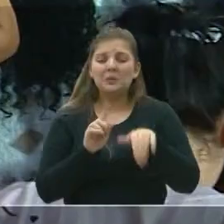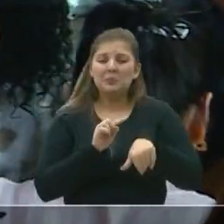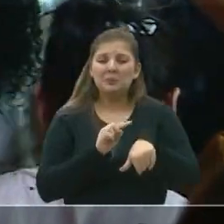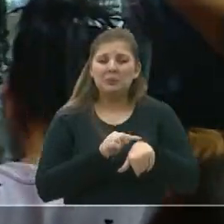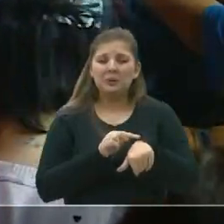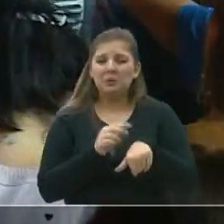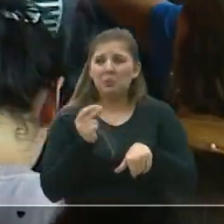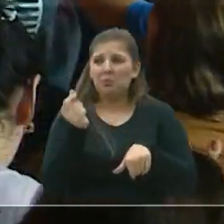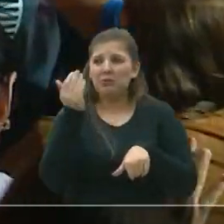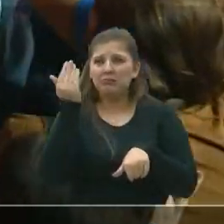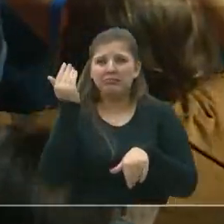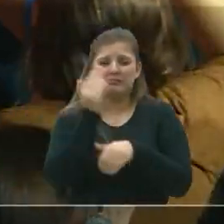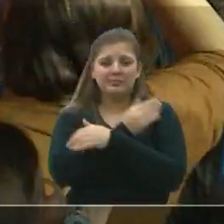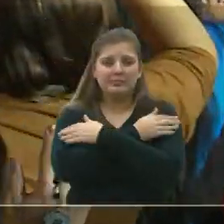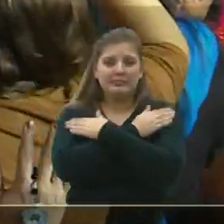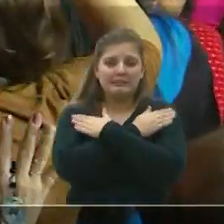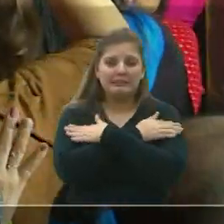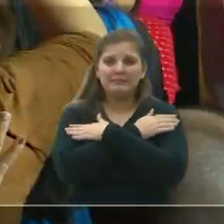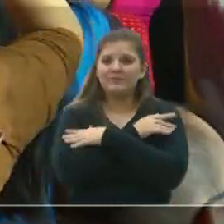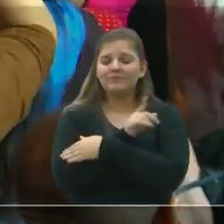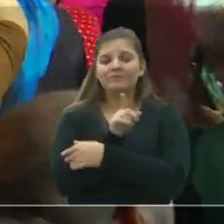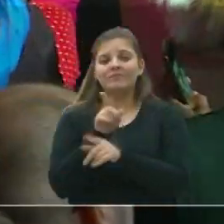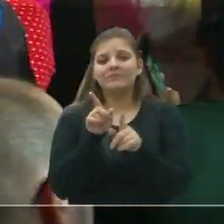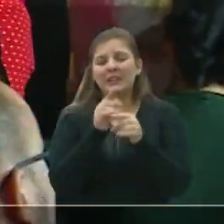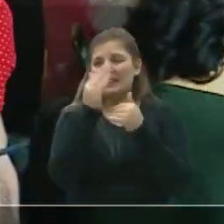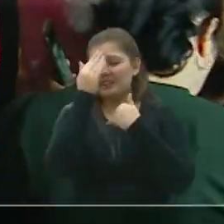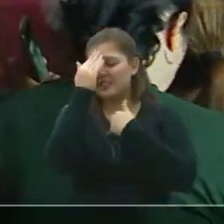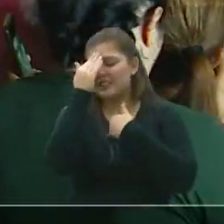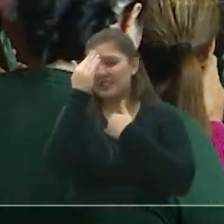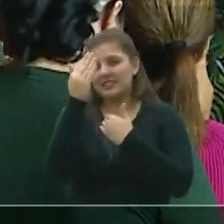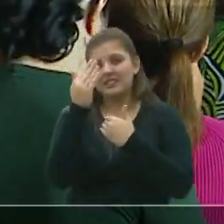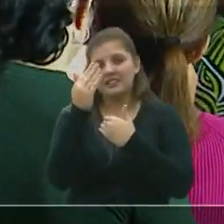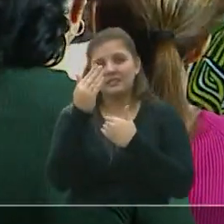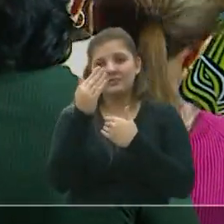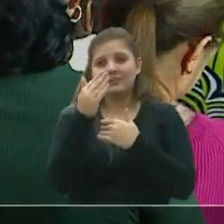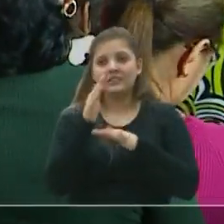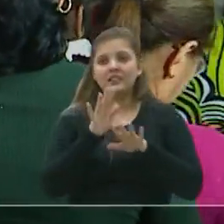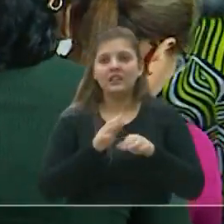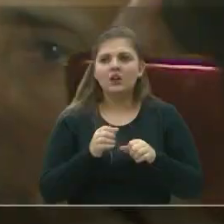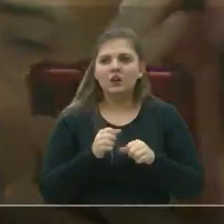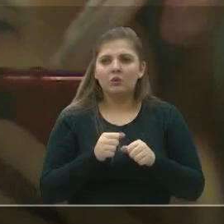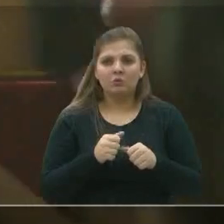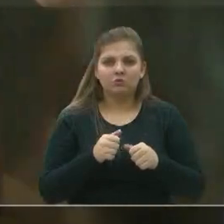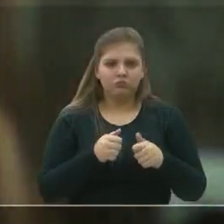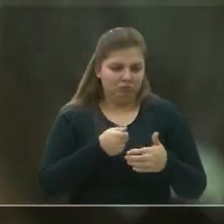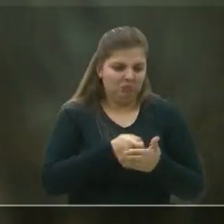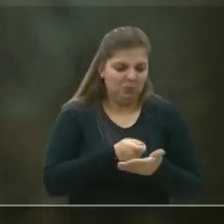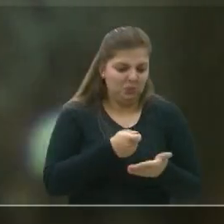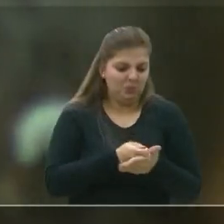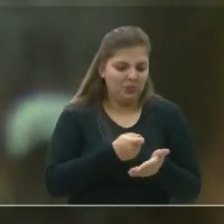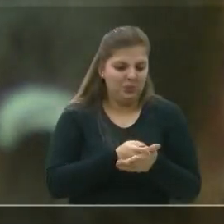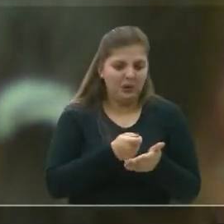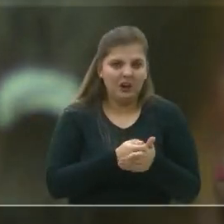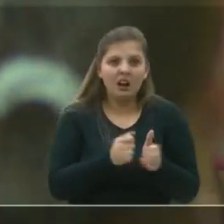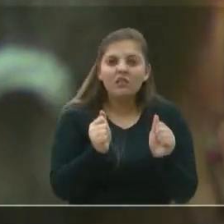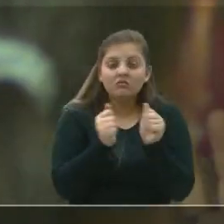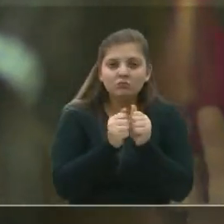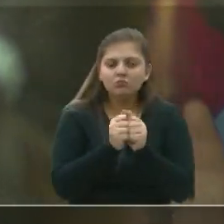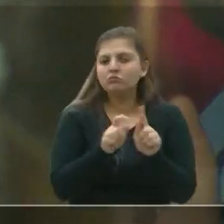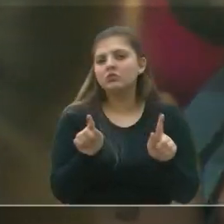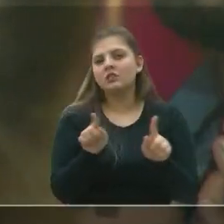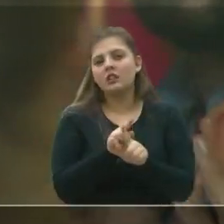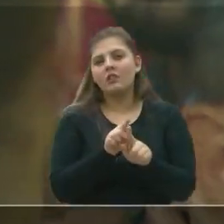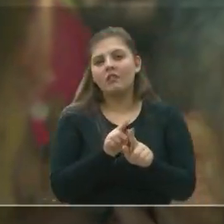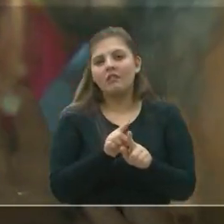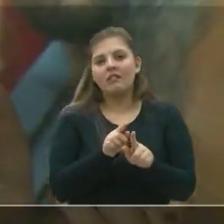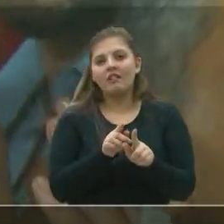agradeciam por você estar ali. Ninguém é obrigado a ficar. Quem fica, fica por amor, fica